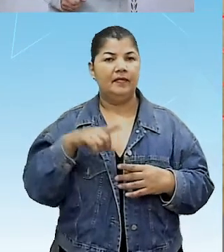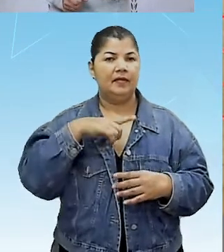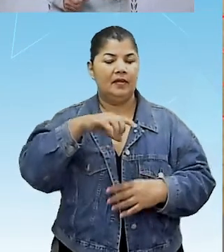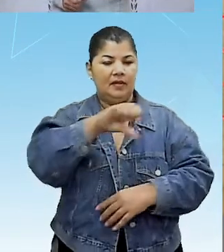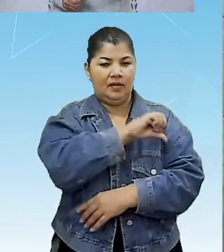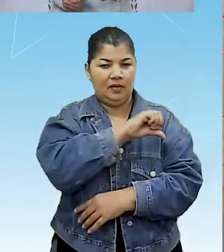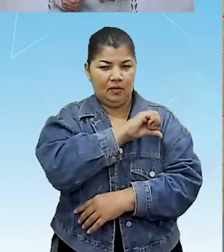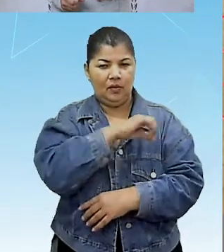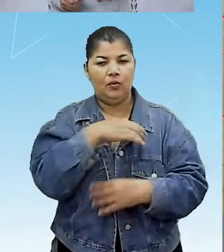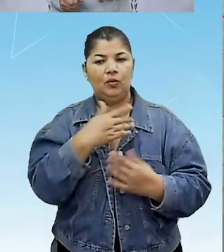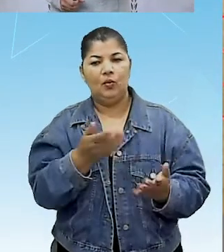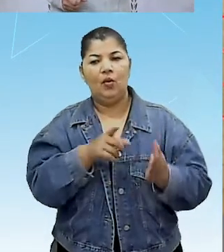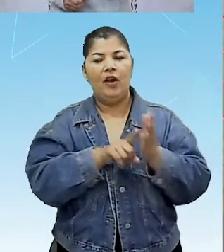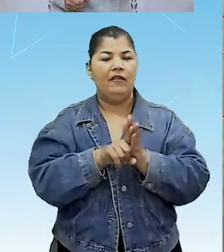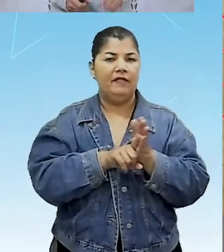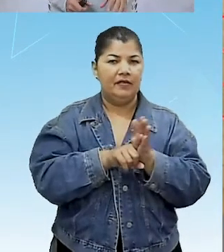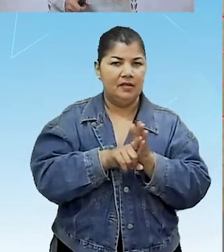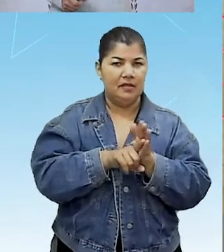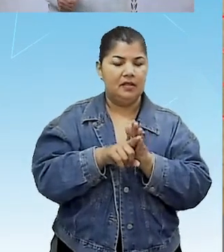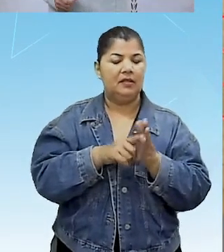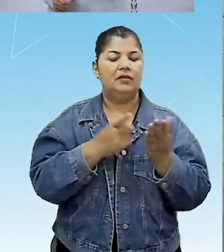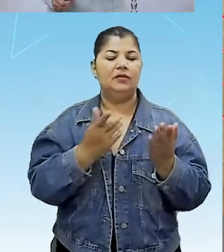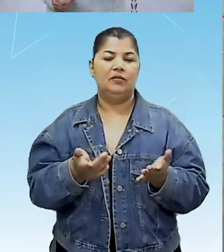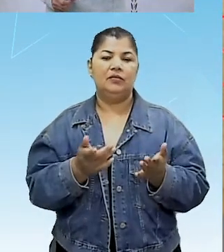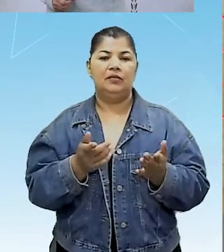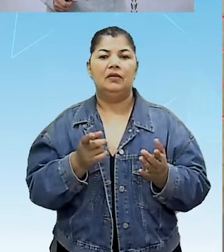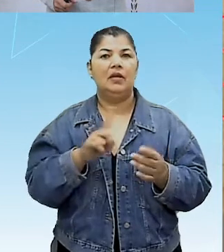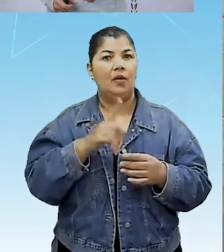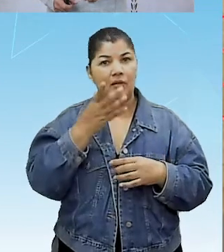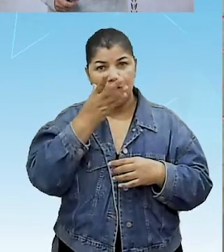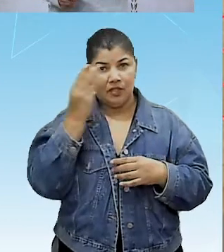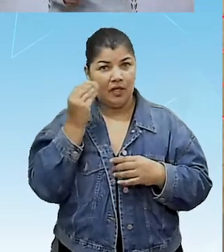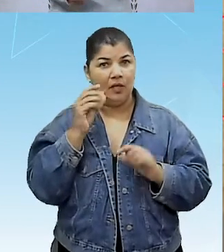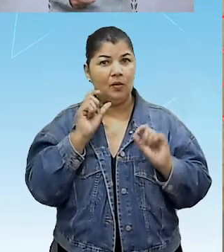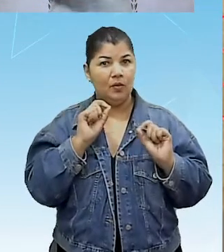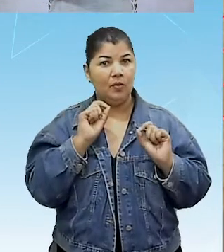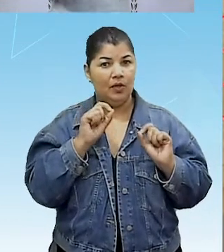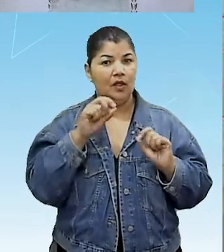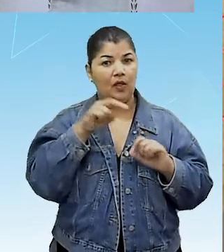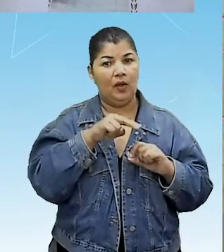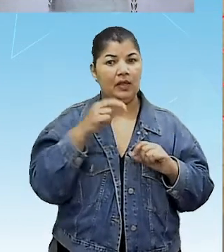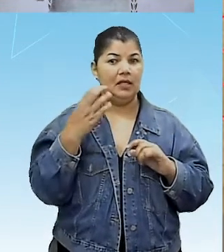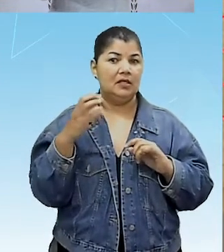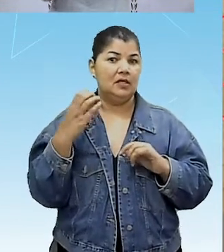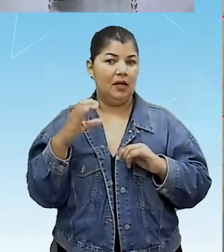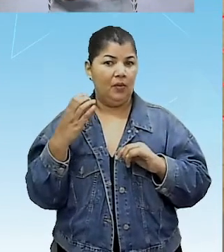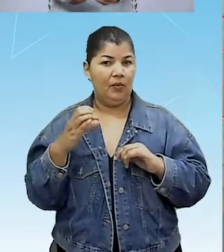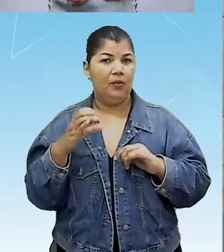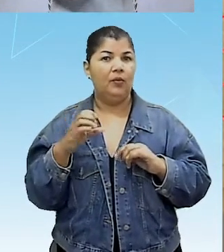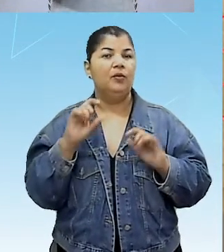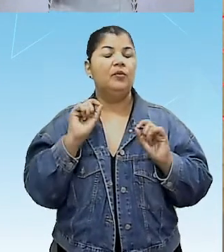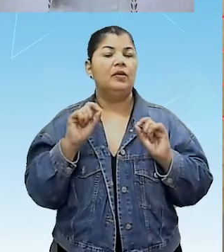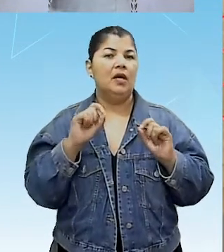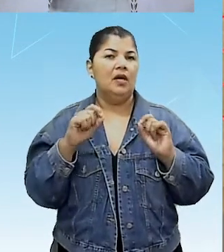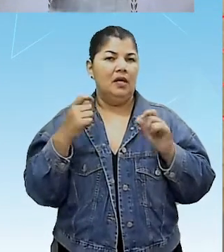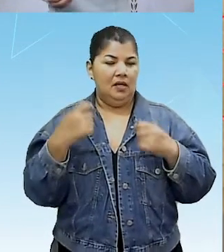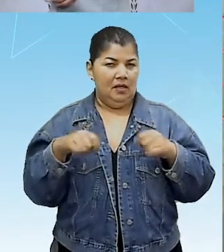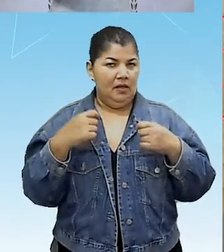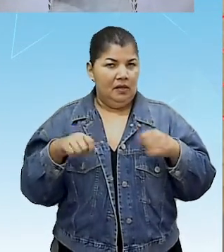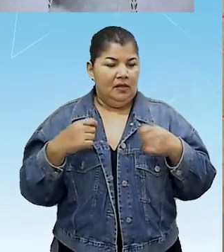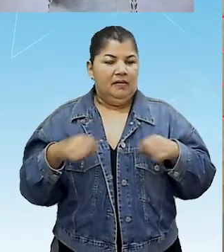ou revisando videoaula conosco, não esquece, para anotação científica, qual é o meu pré-requisito? O que é que eu